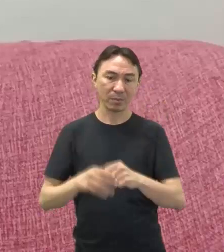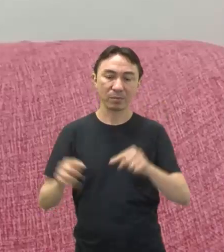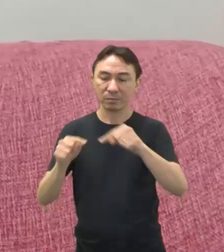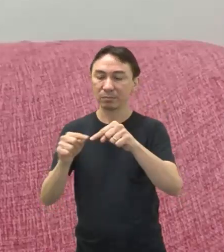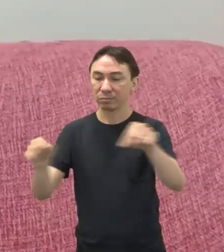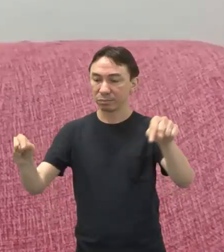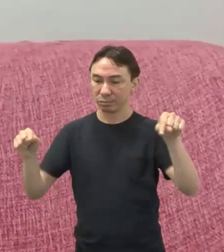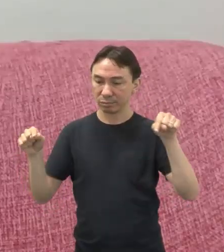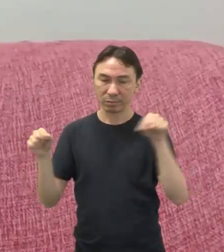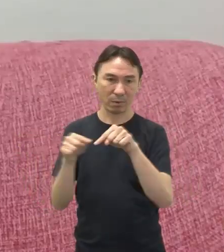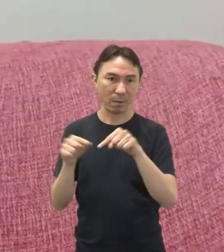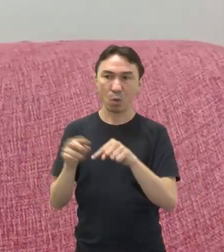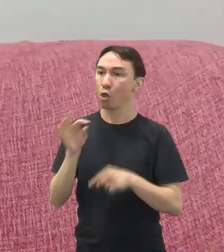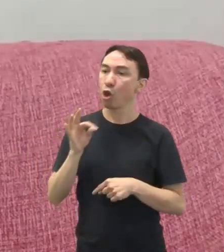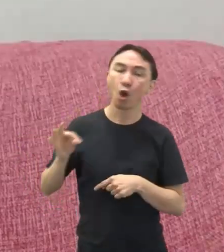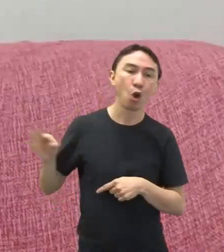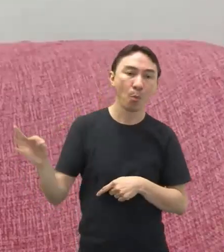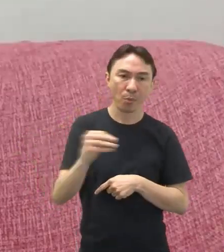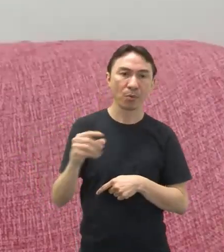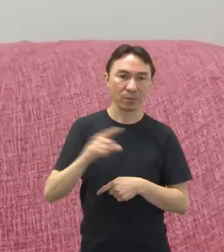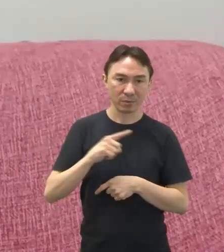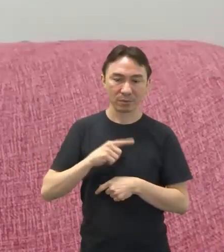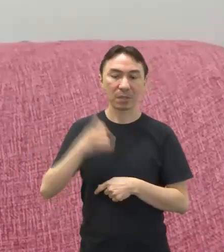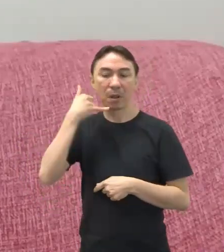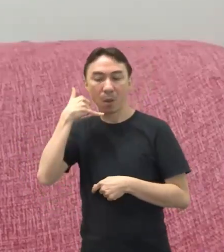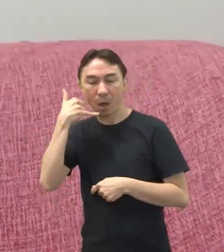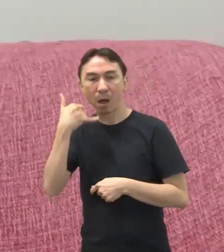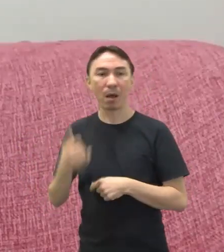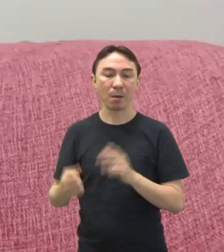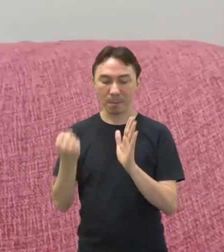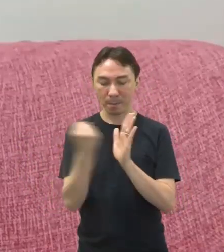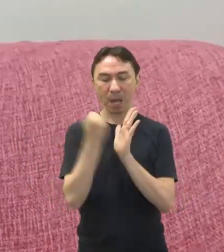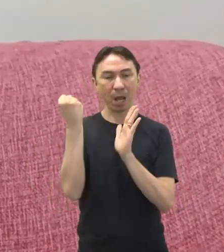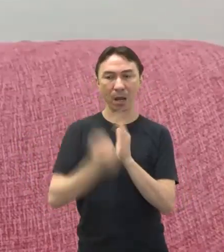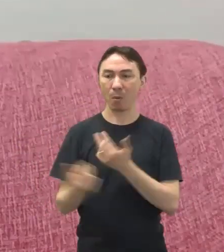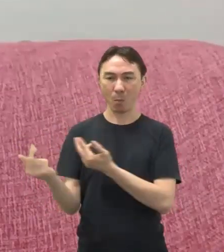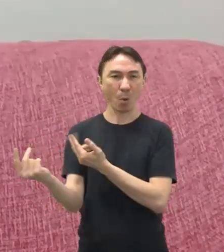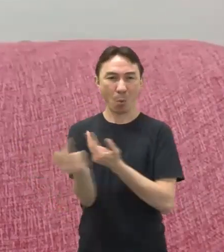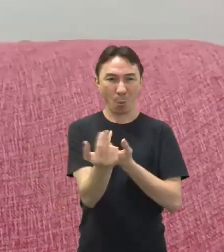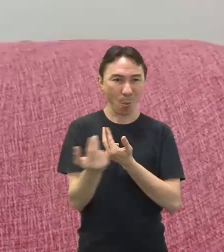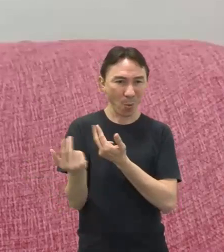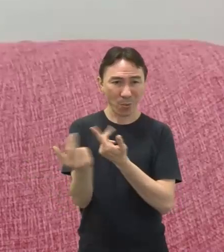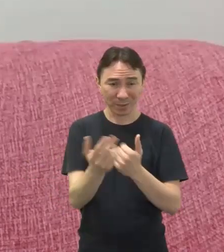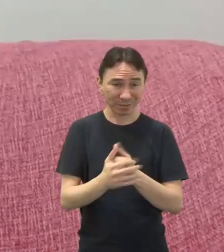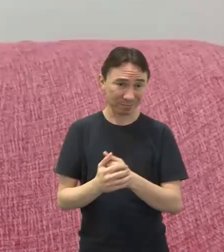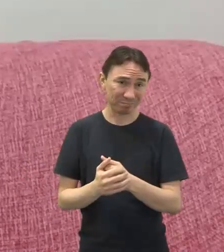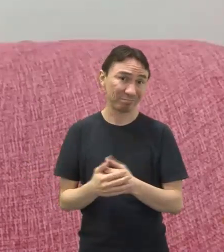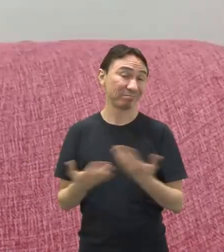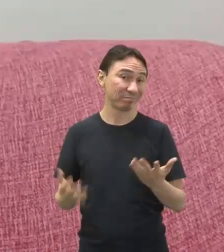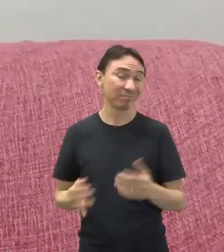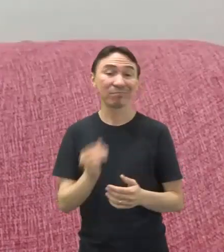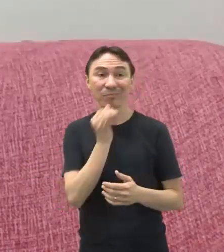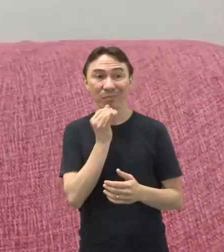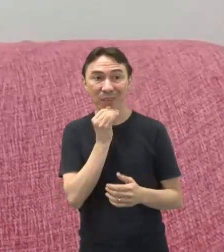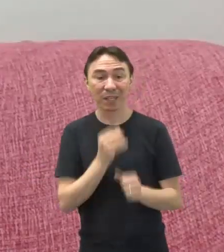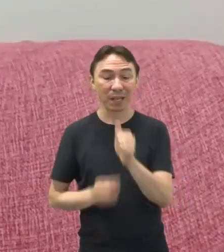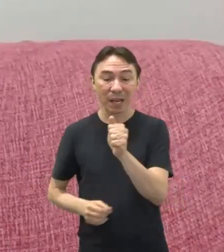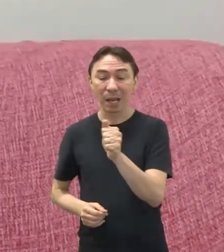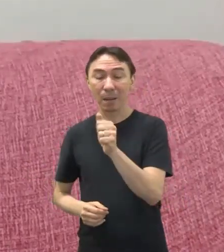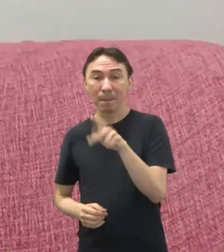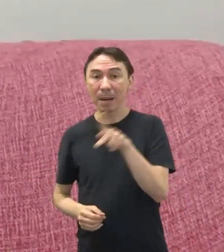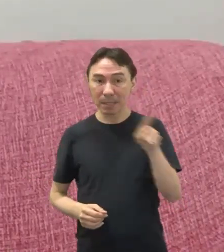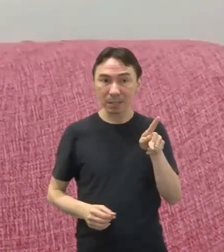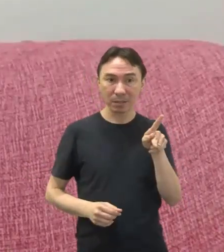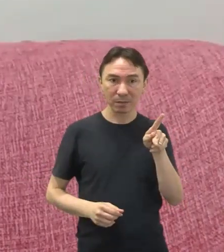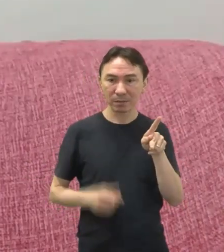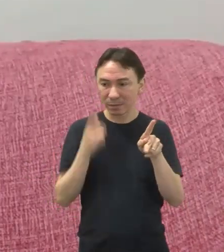marca mesmo modelo de celular sendo que aquele aplicativo utilizado ele pode rodar bem em